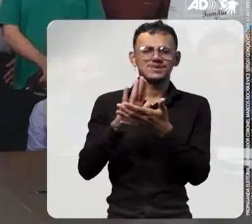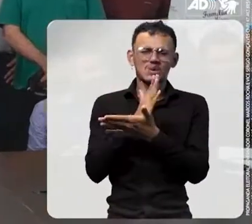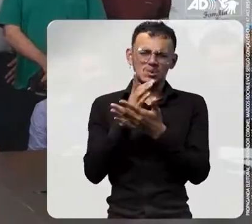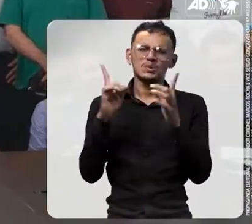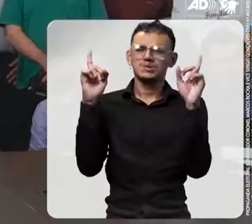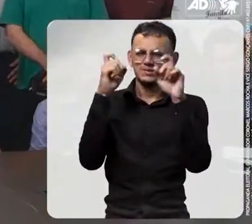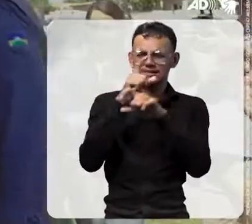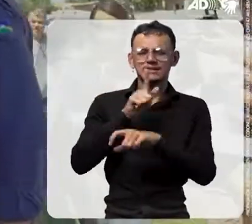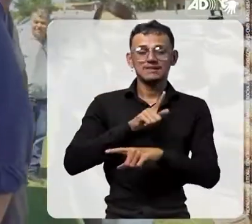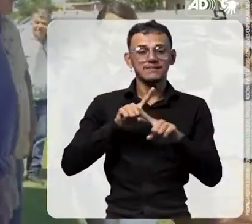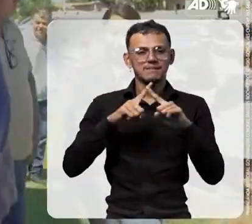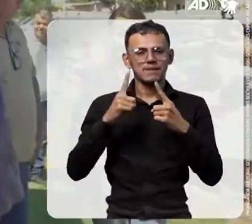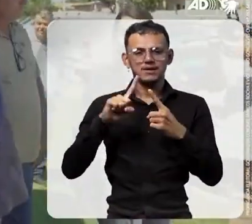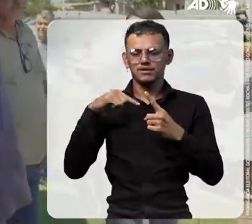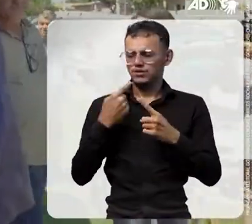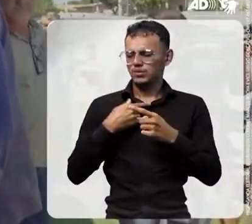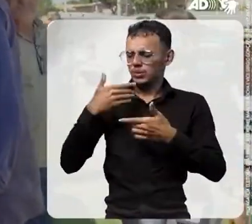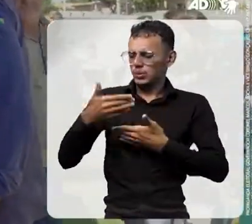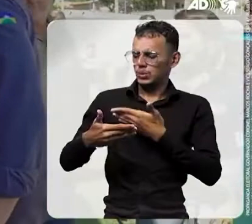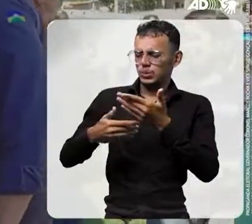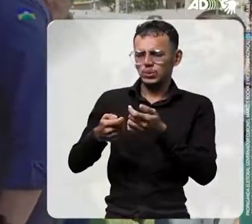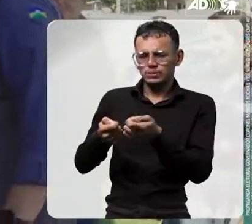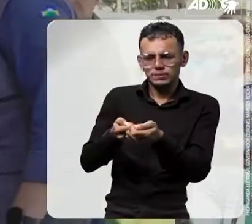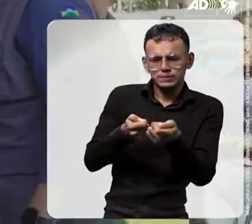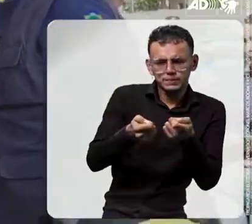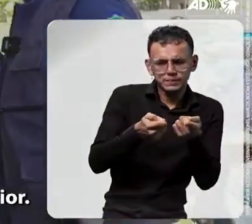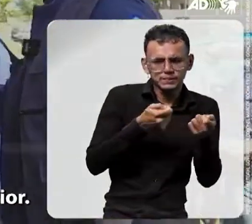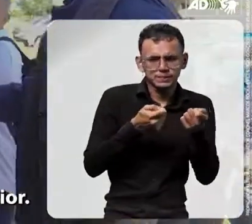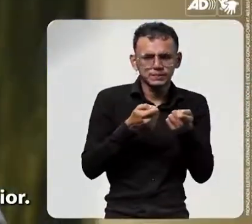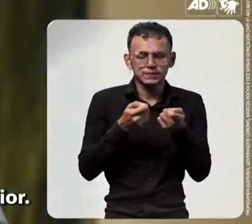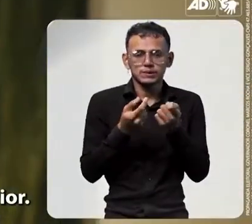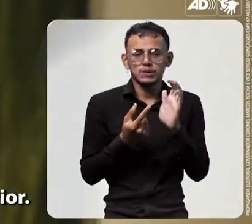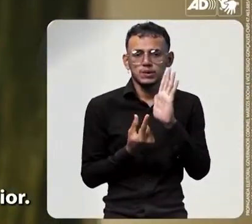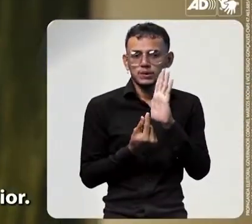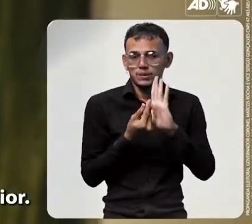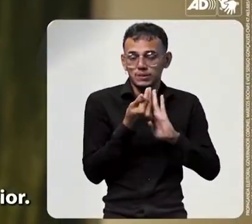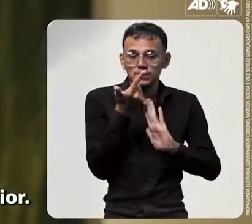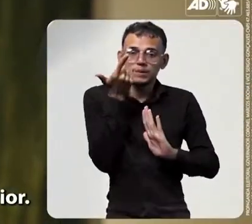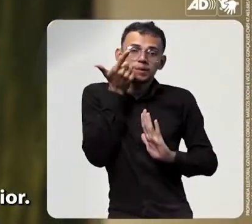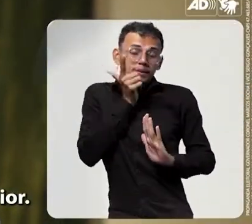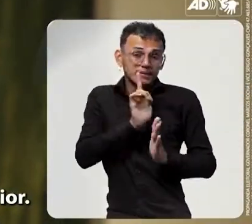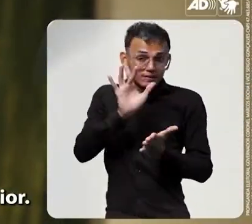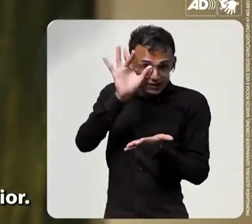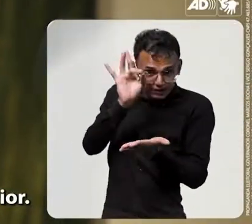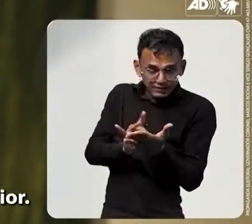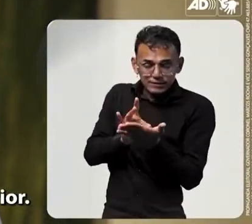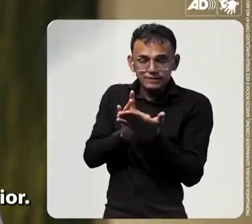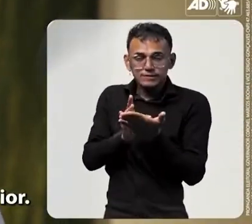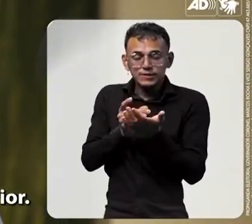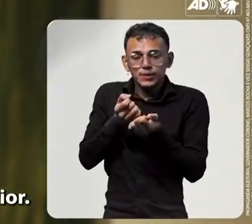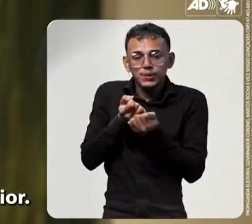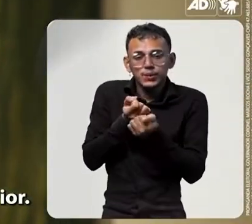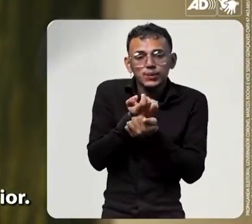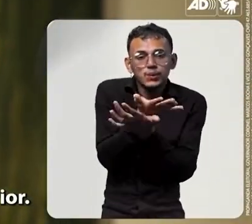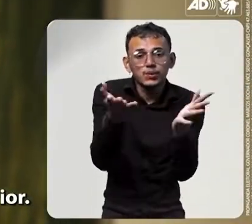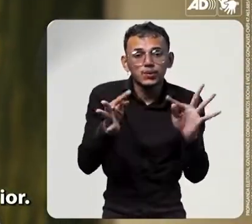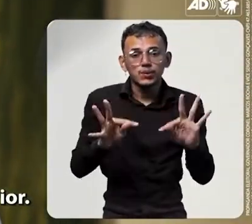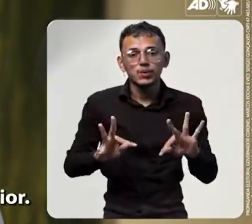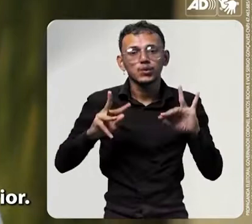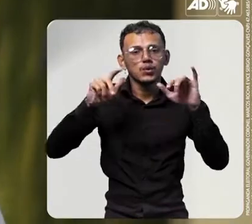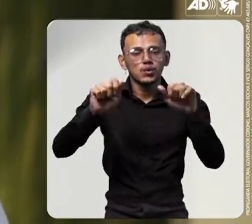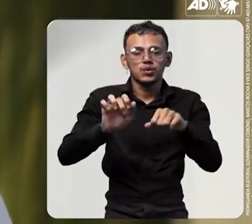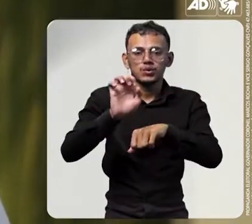enfrentadas com a pandemia, soube equilibrar o orçamento para atender todo o estado, capital e